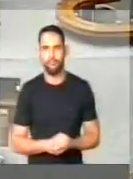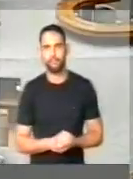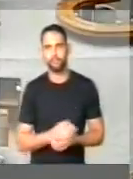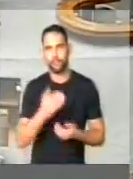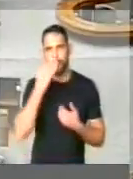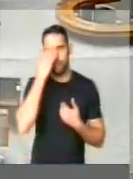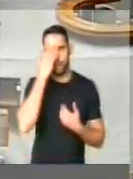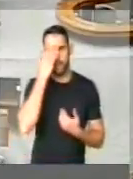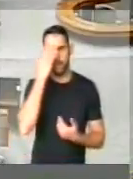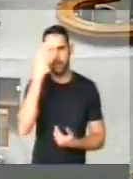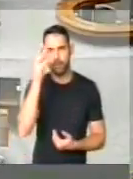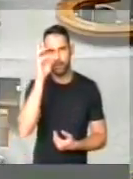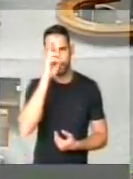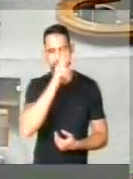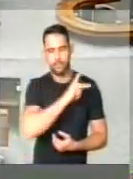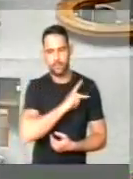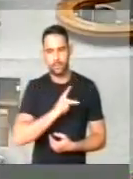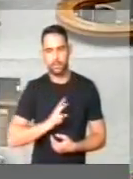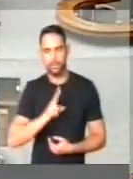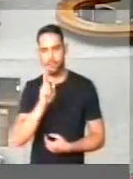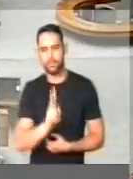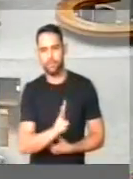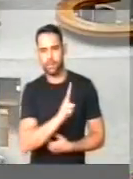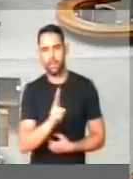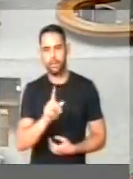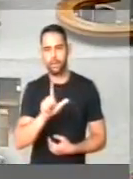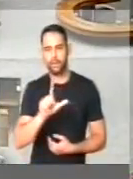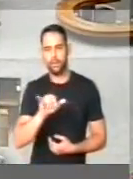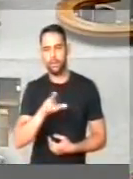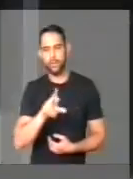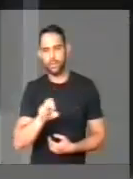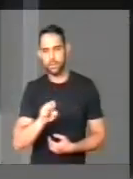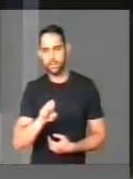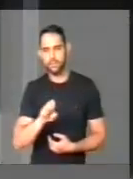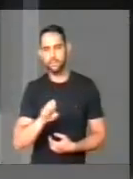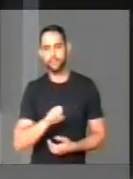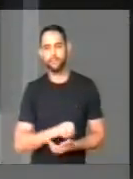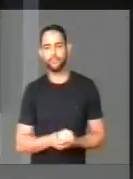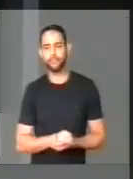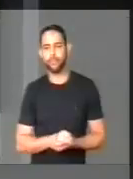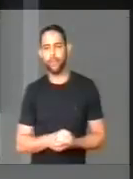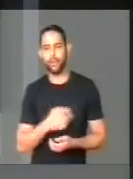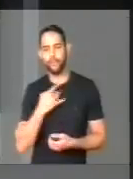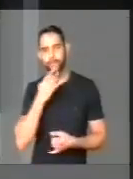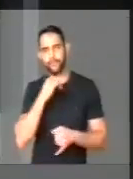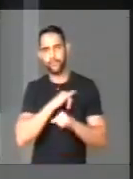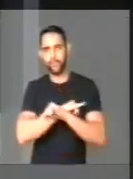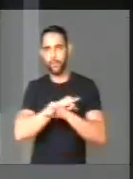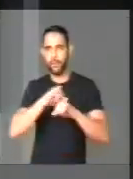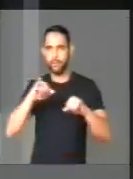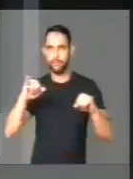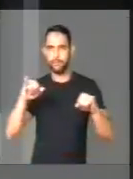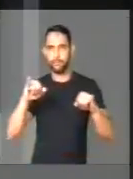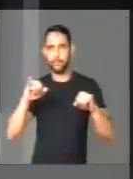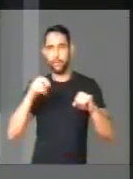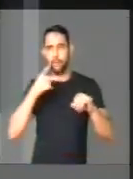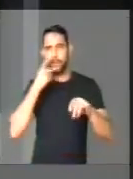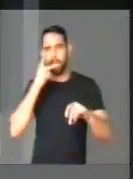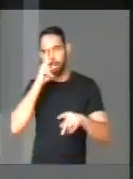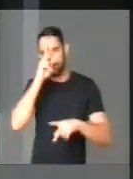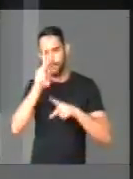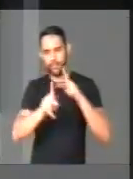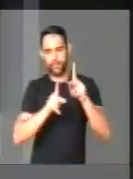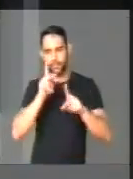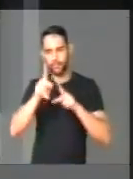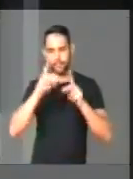Eu agradeço ao presidente Padre Luiz e me dirijo ao povo capixaba